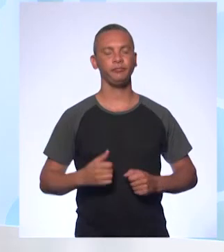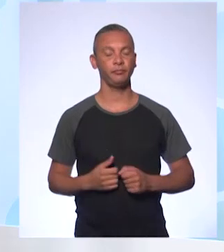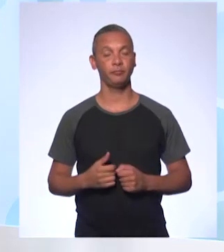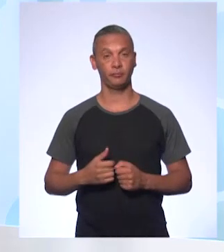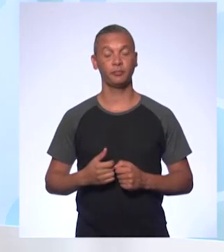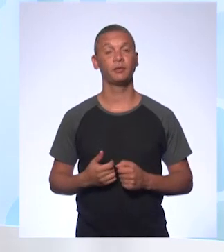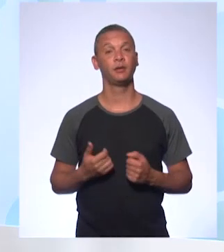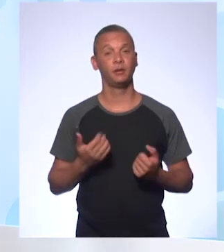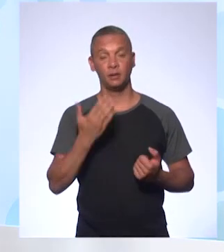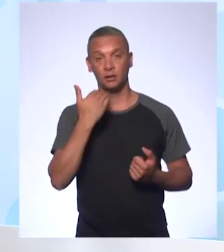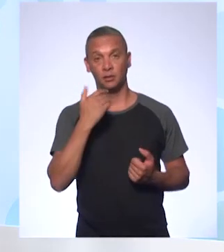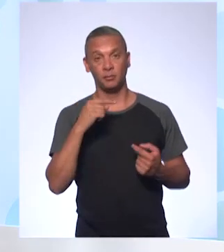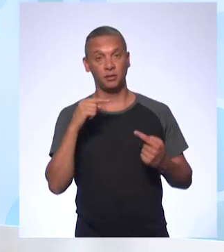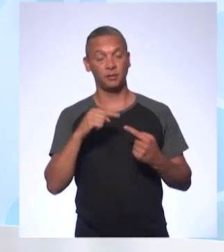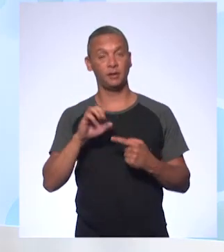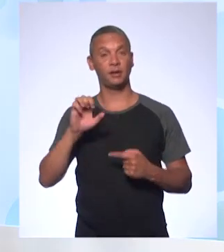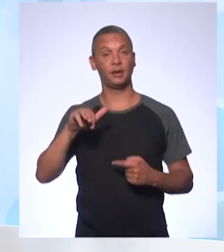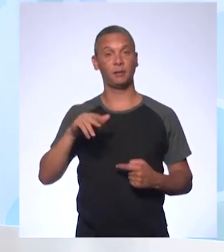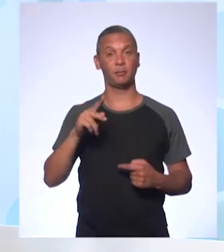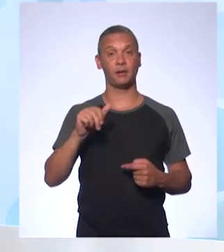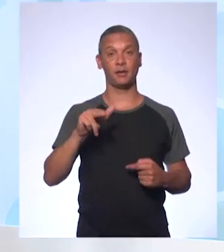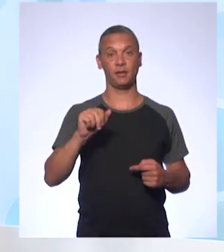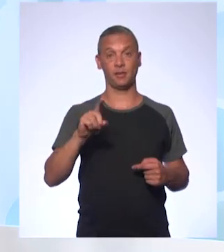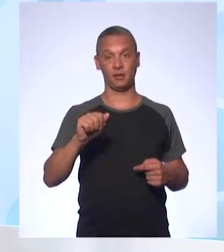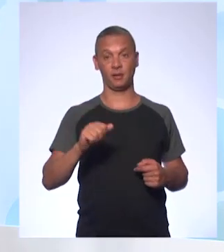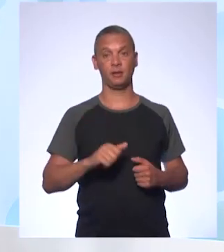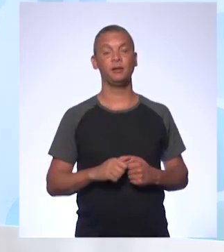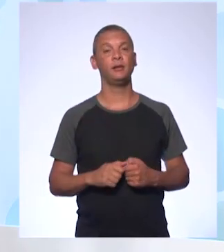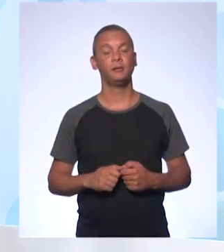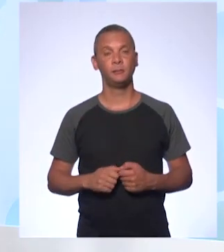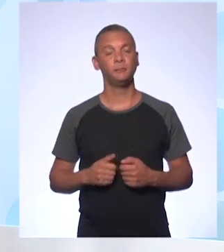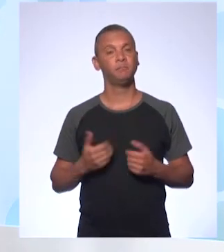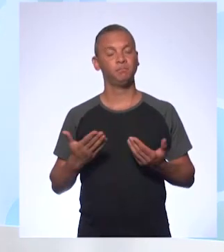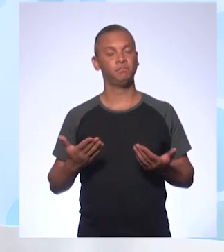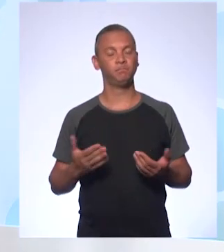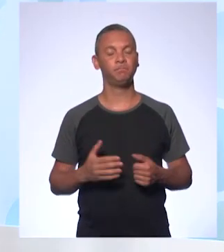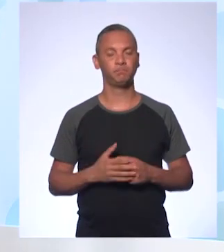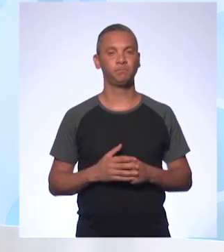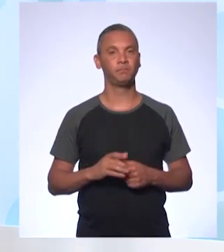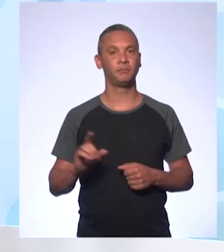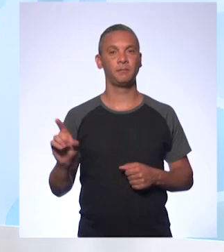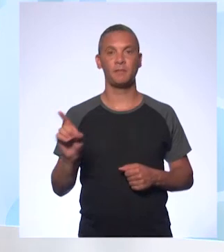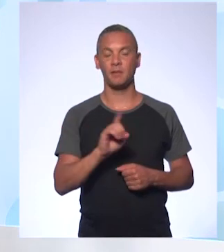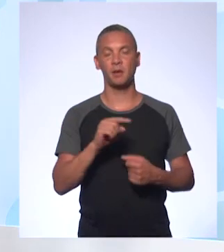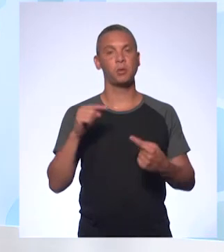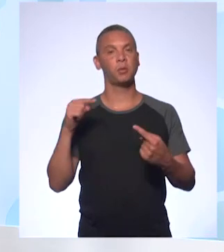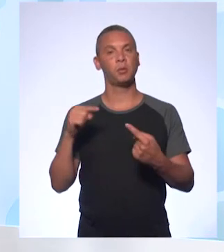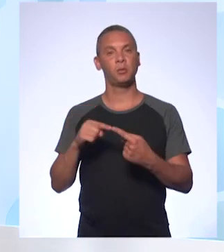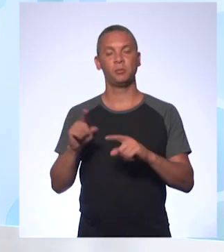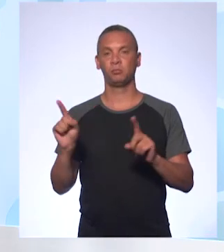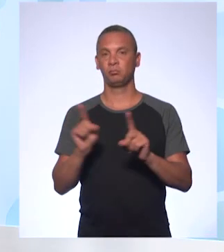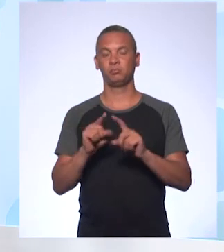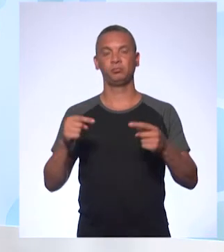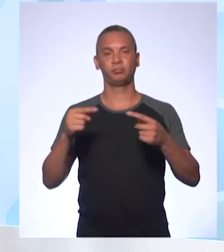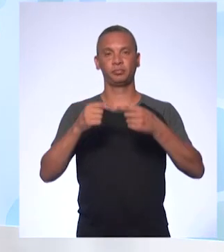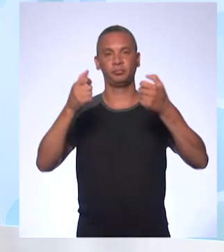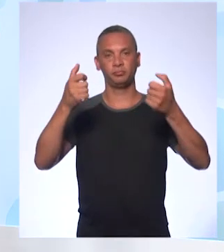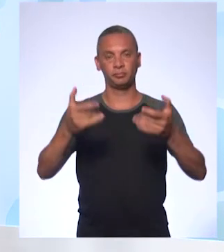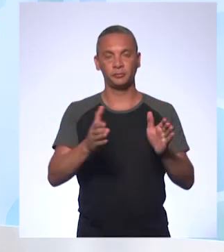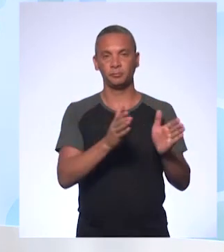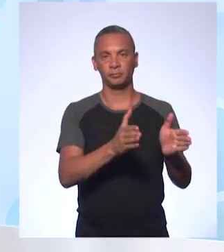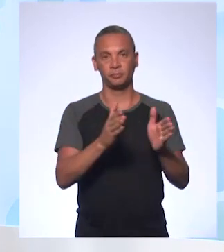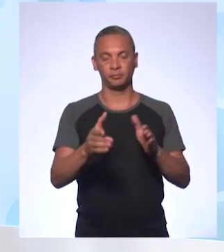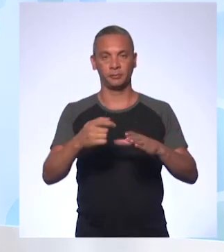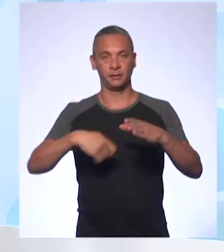alimento, né? na empanada, né? Então, nada disso, né? Não descreve nenhuma etapa